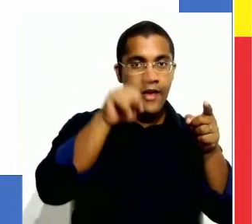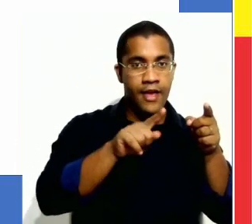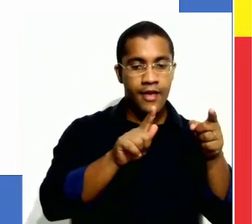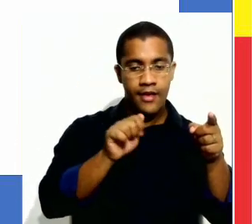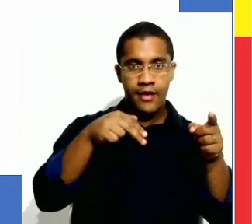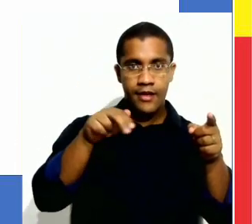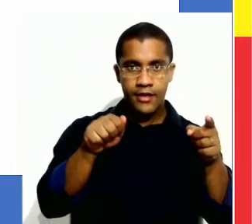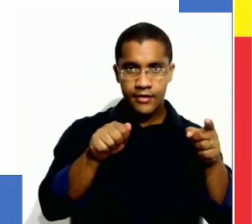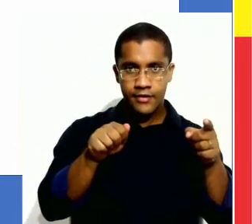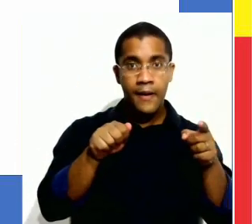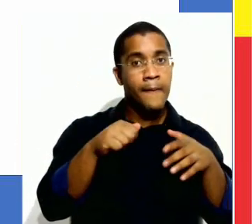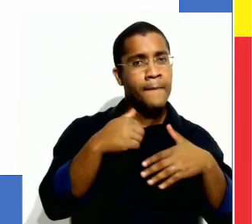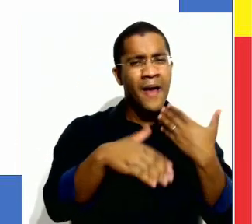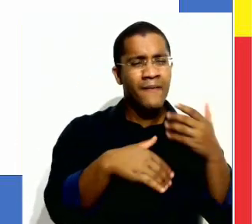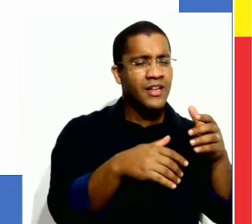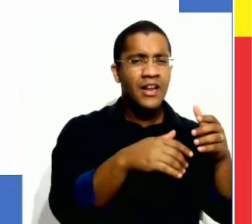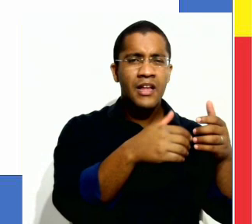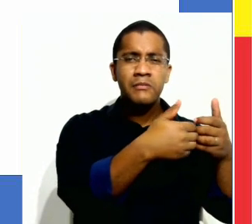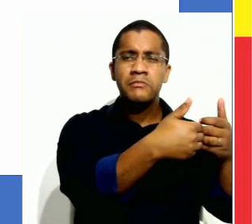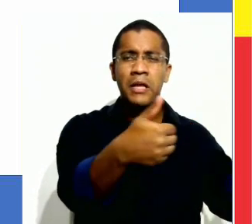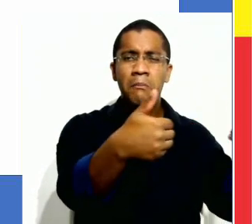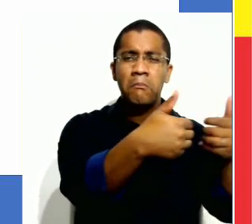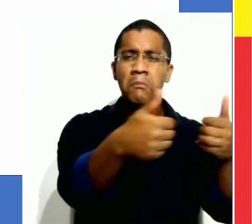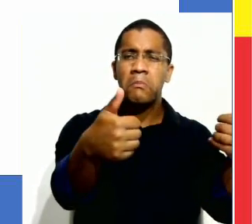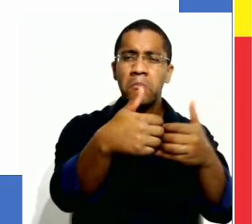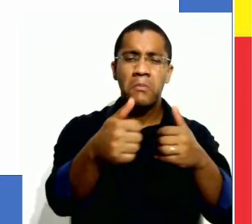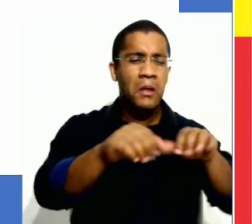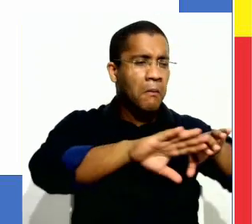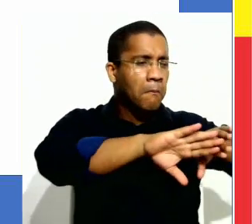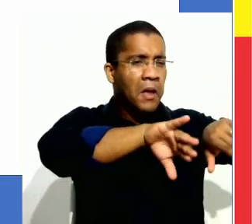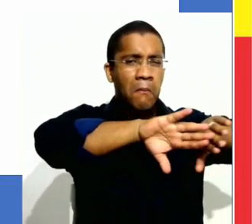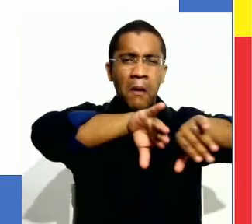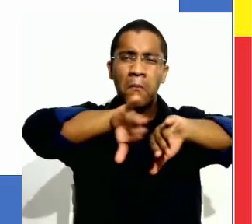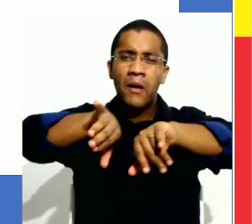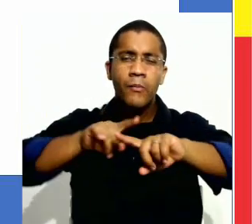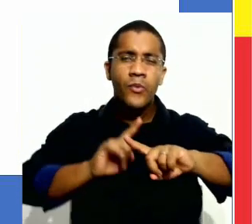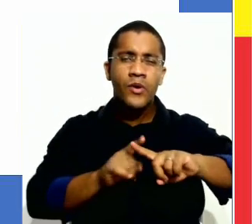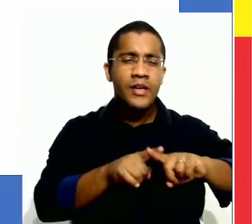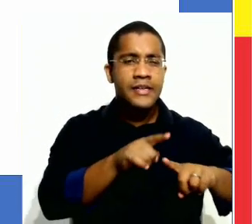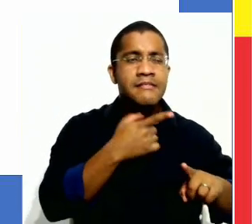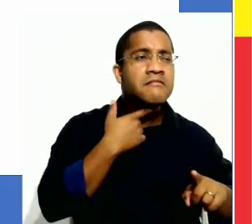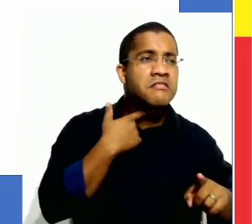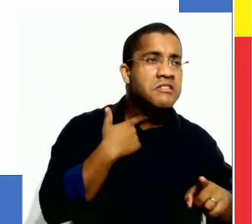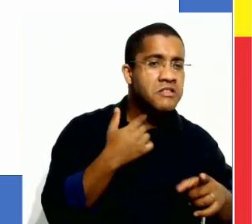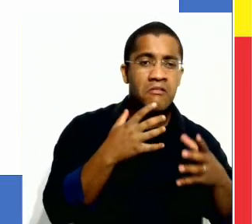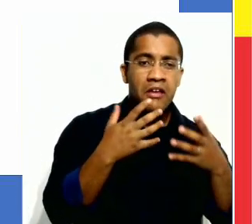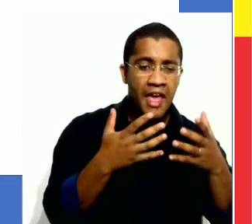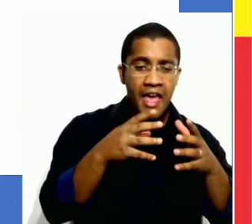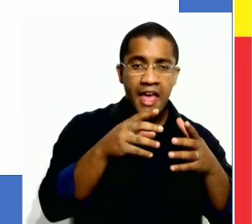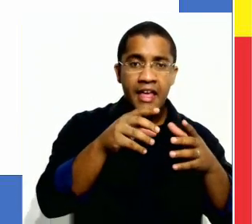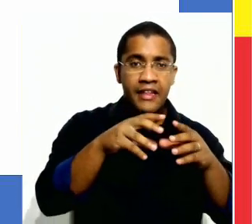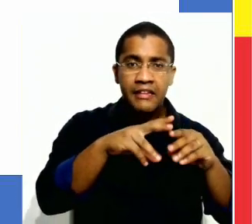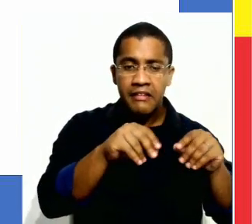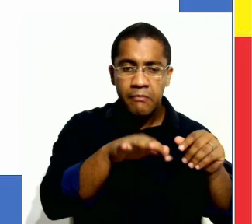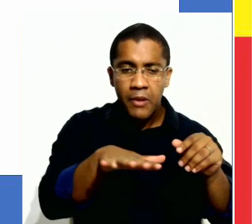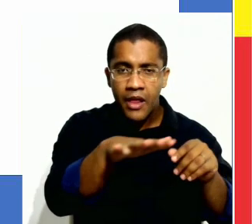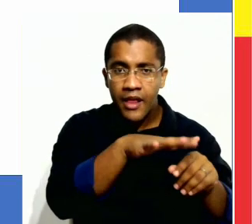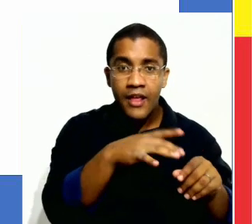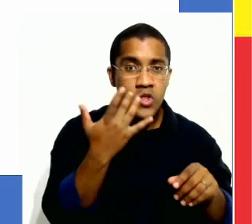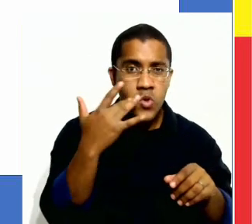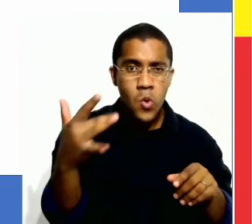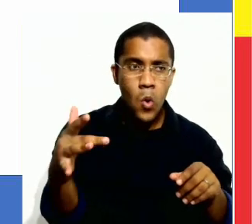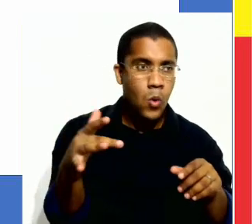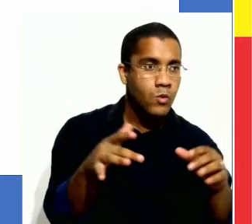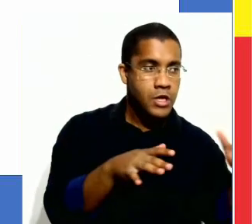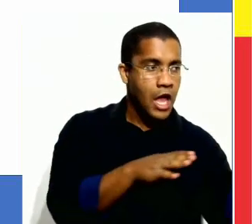separar. Como nós falamos, muitas brigas tribais, né? Disputas pelas áreas auríferas, né? Um